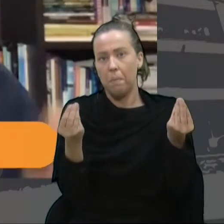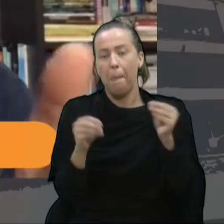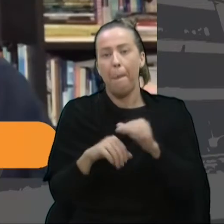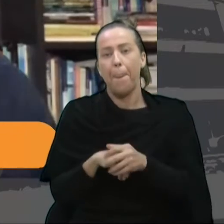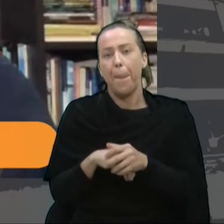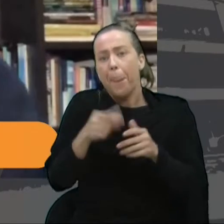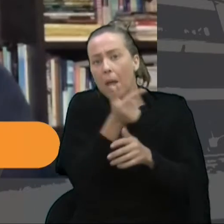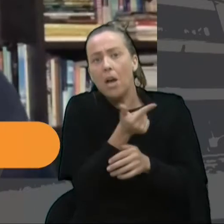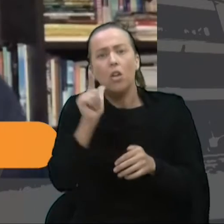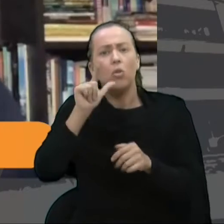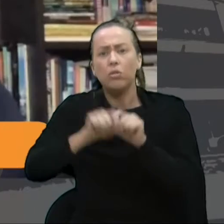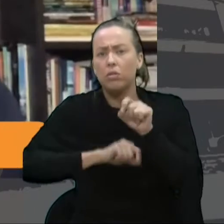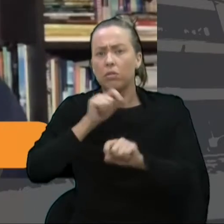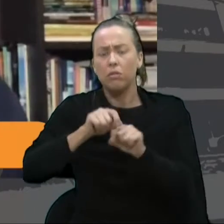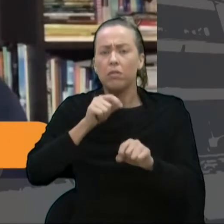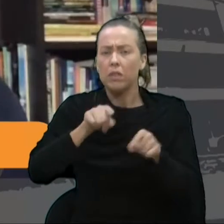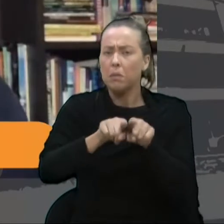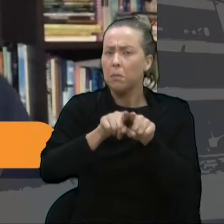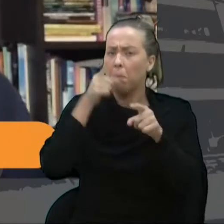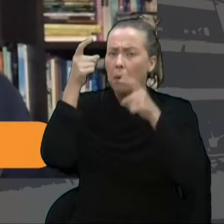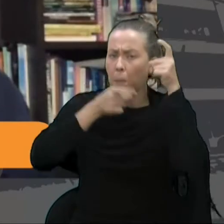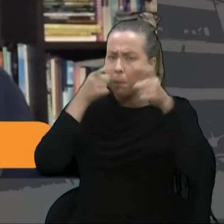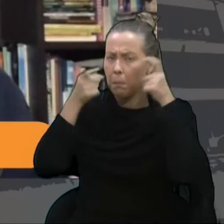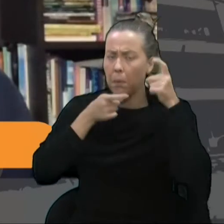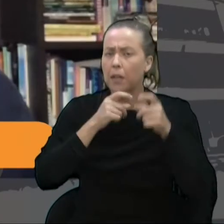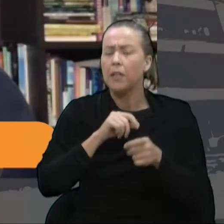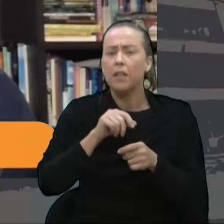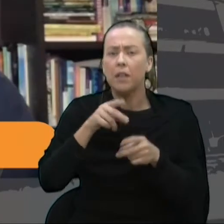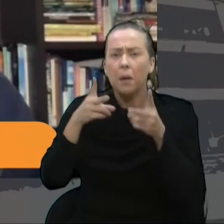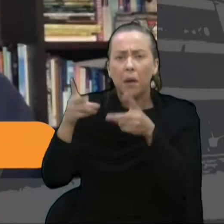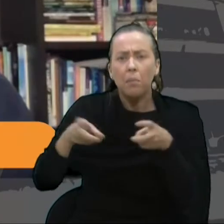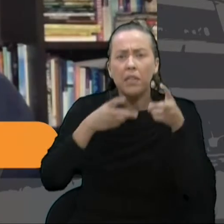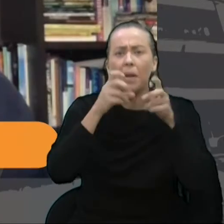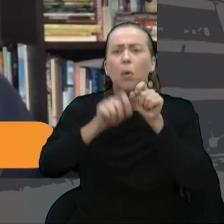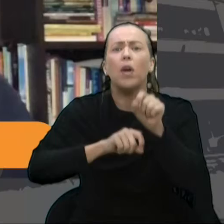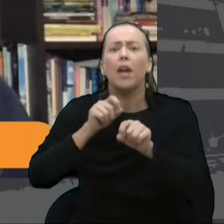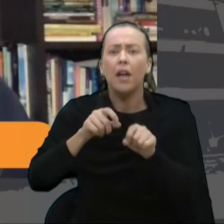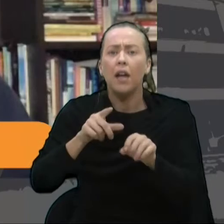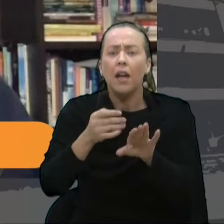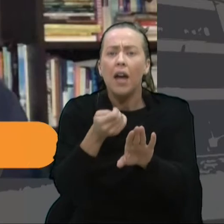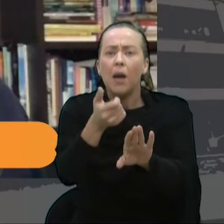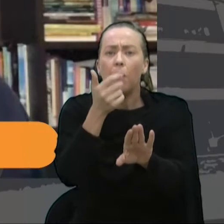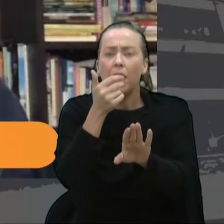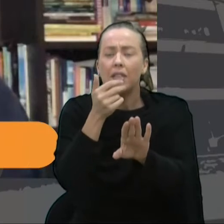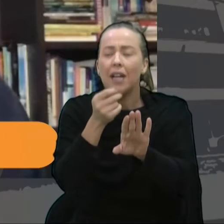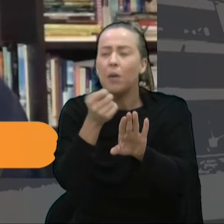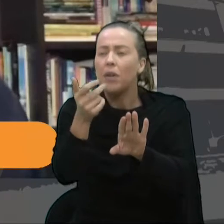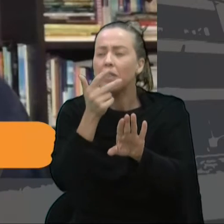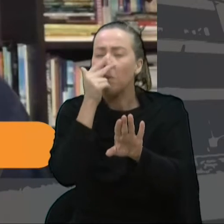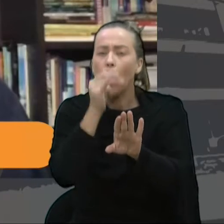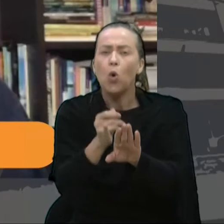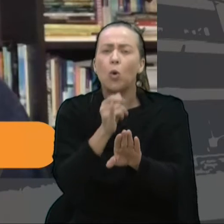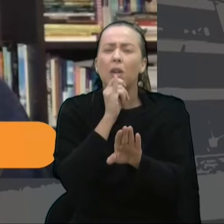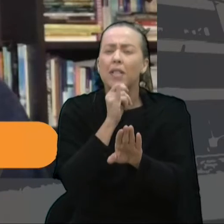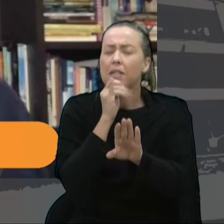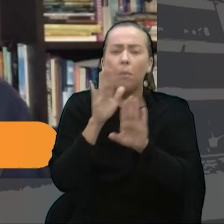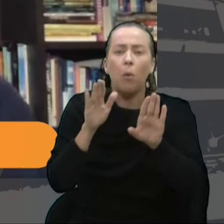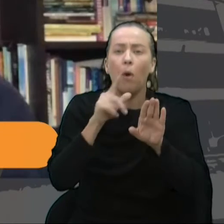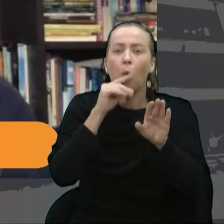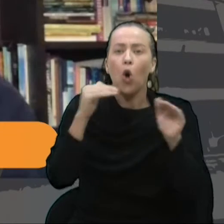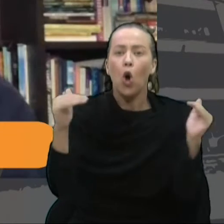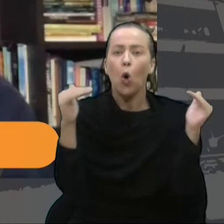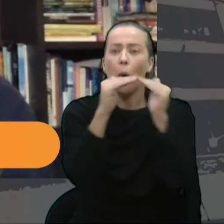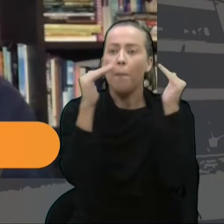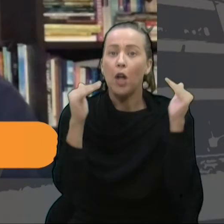E outra coisa que eu temo também é que parece que está se fazendo um teste de totalitarismo para ver se as